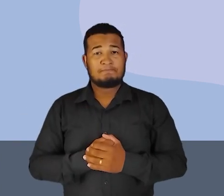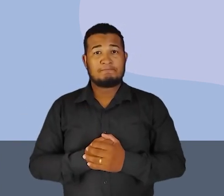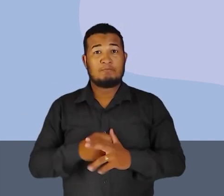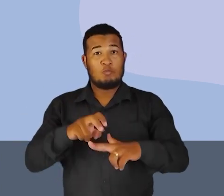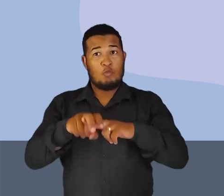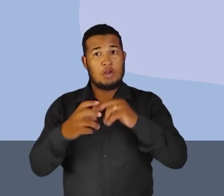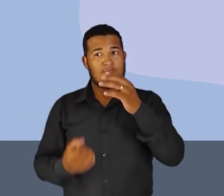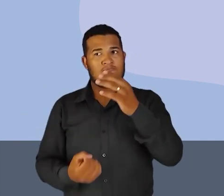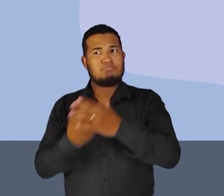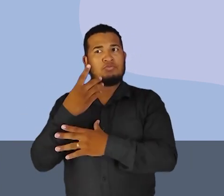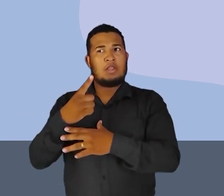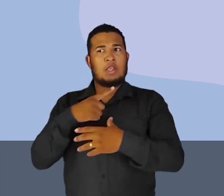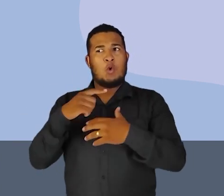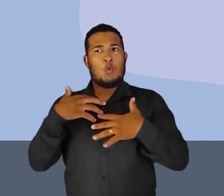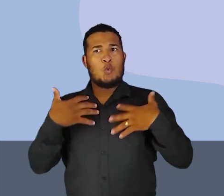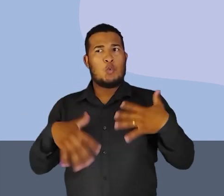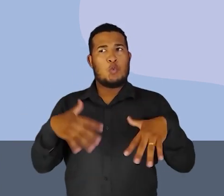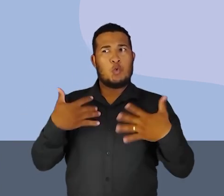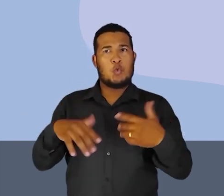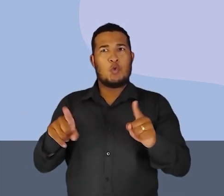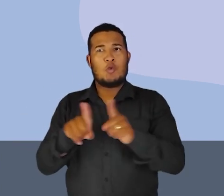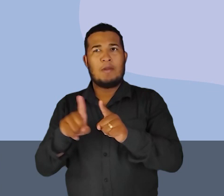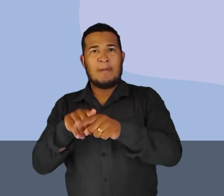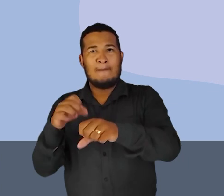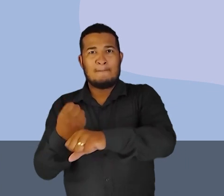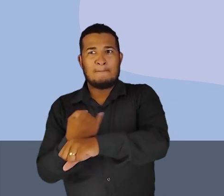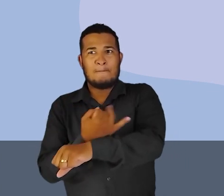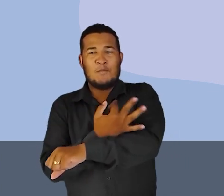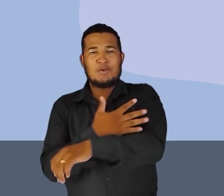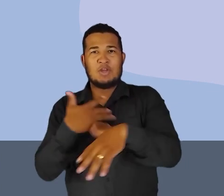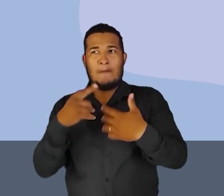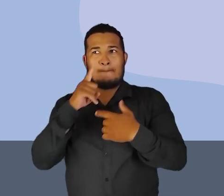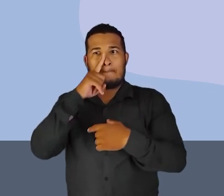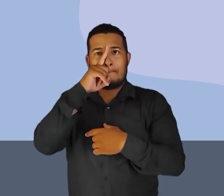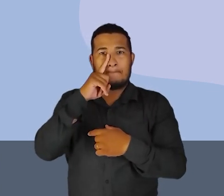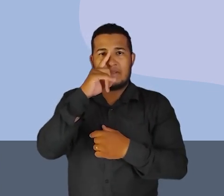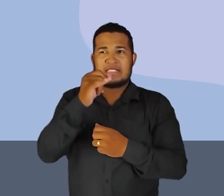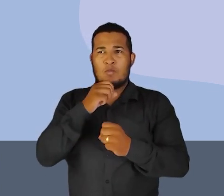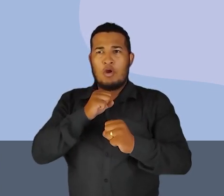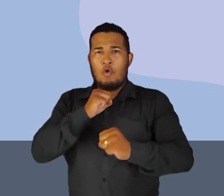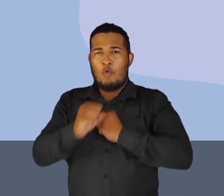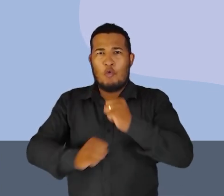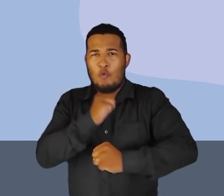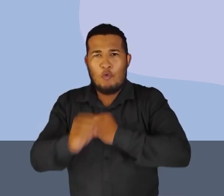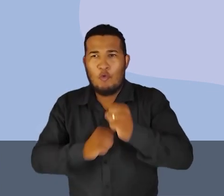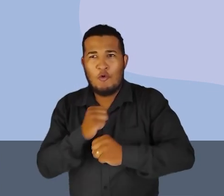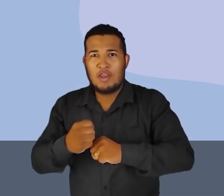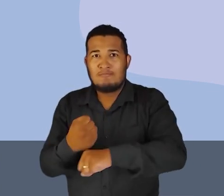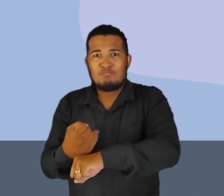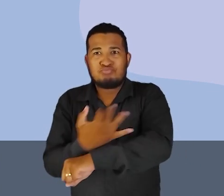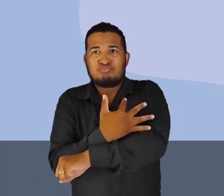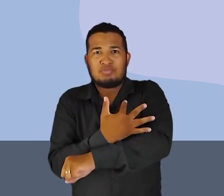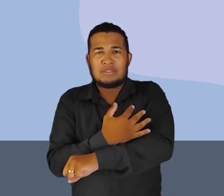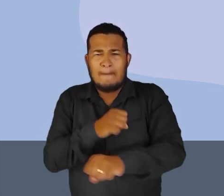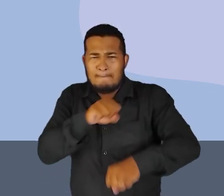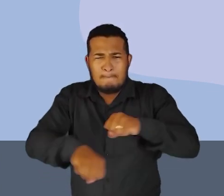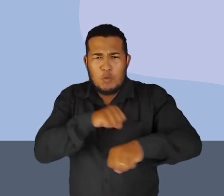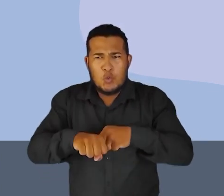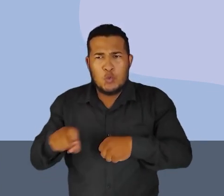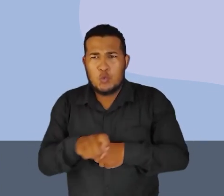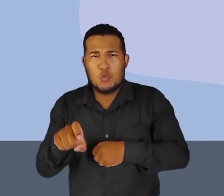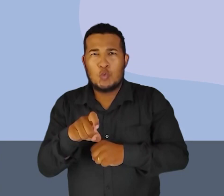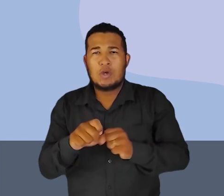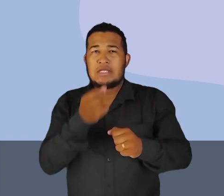geração da vertigem e do risco controlado, como em corrida orientada, corrida de aventura, corridas de mountain bike,